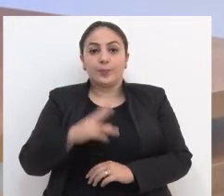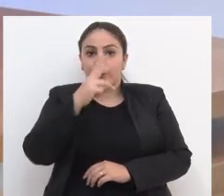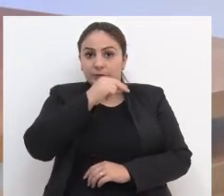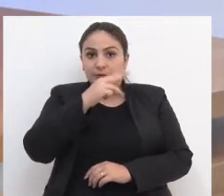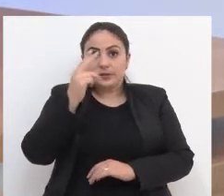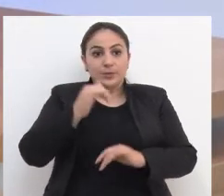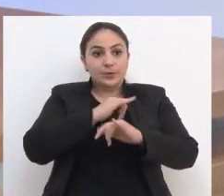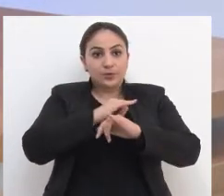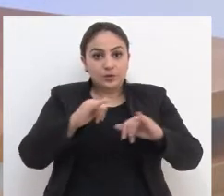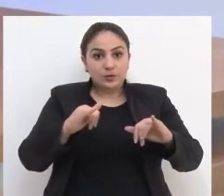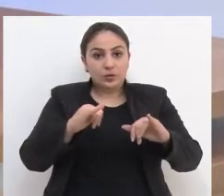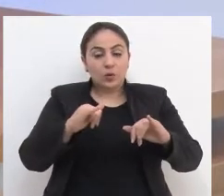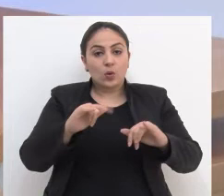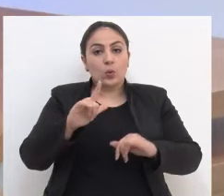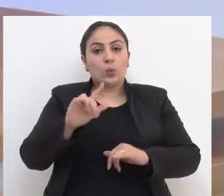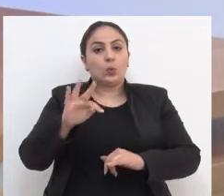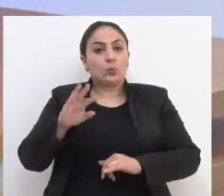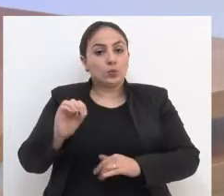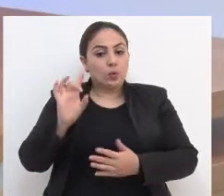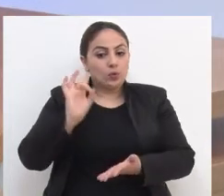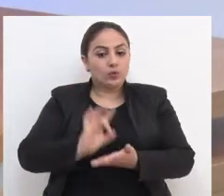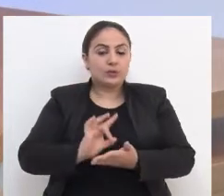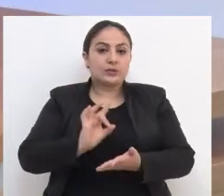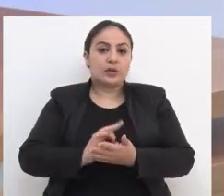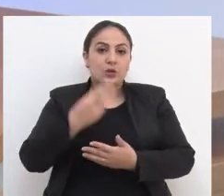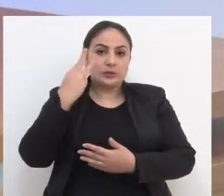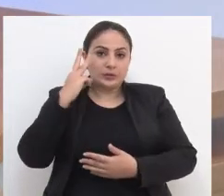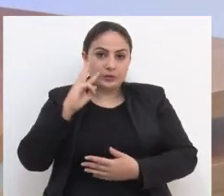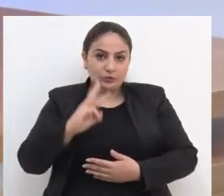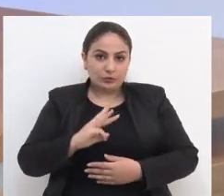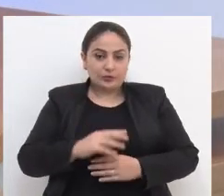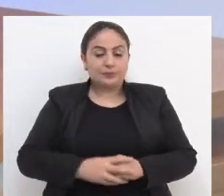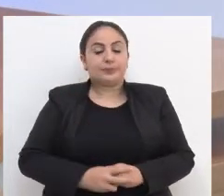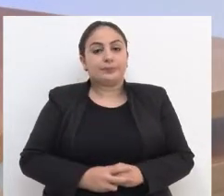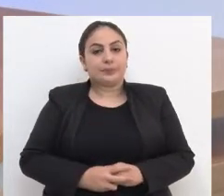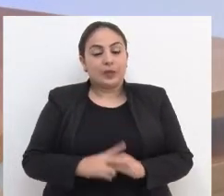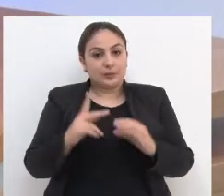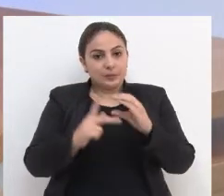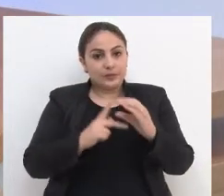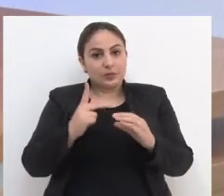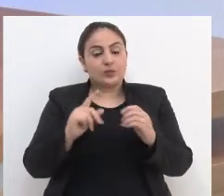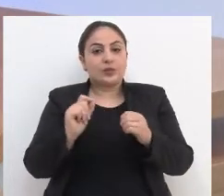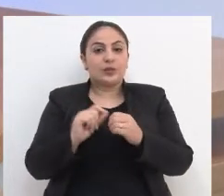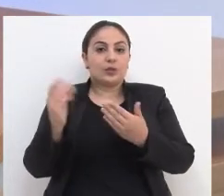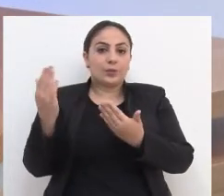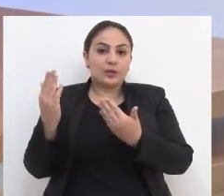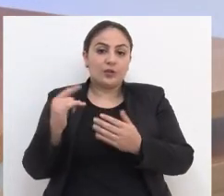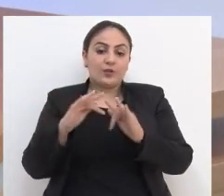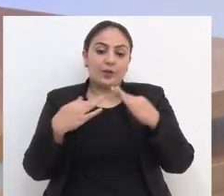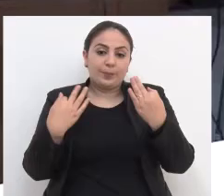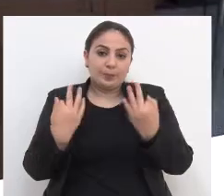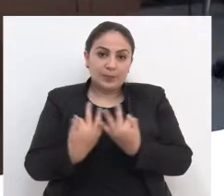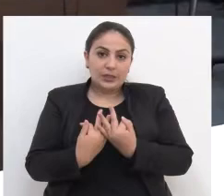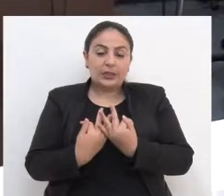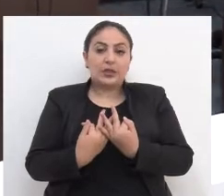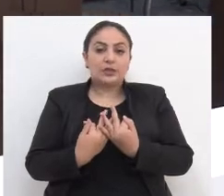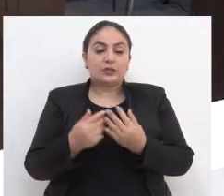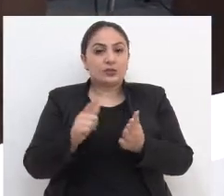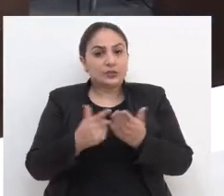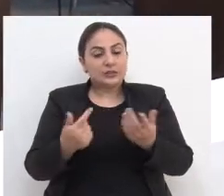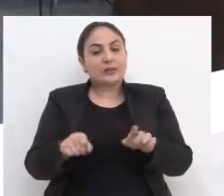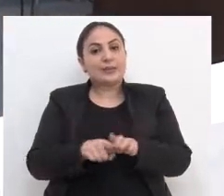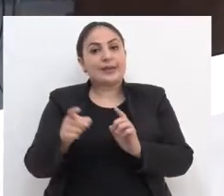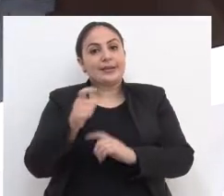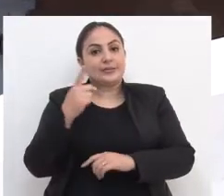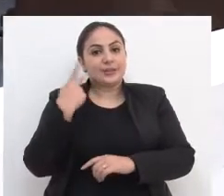de 3 dias e o Poder Legislativo prestou condolências à família do jornalista e ex-vereador.